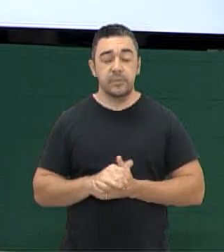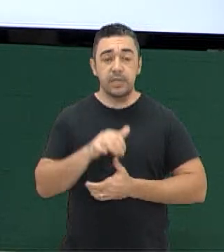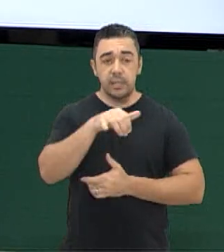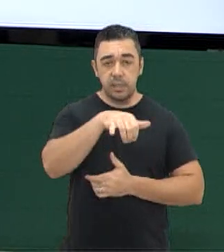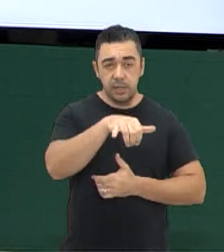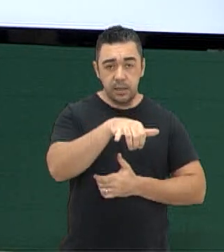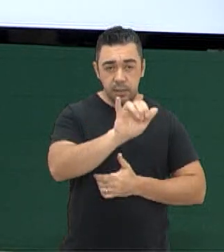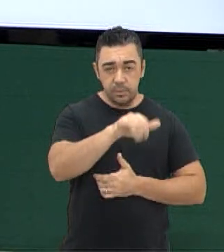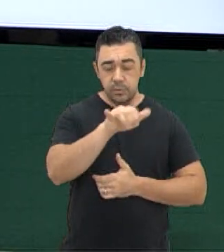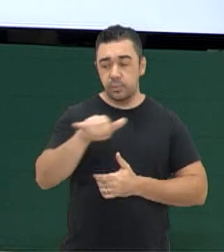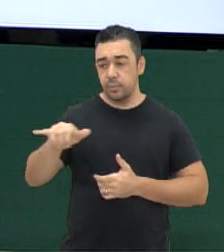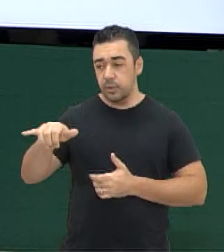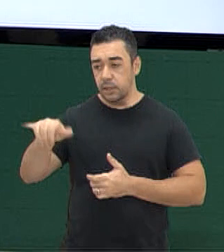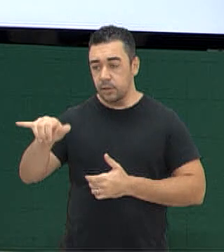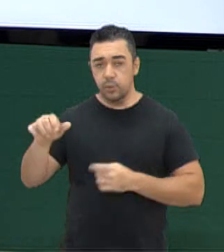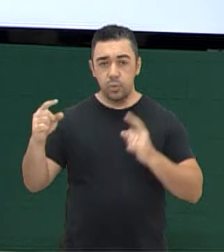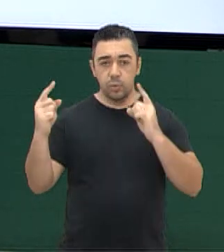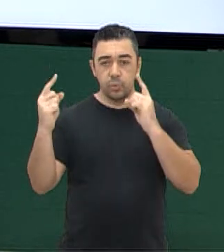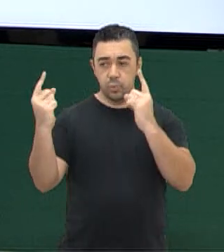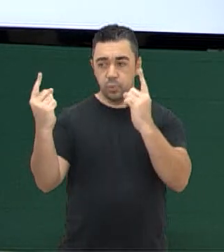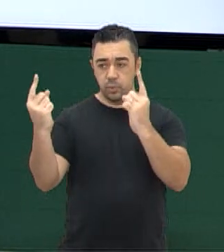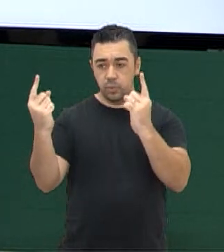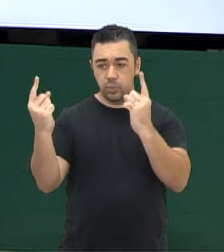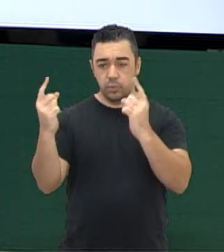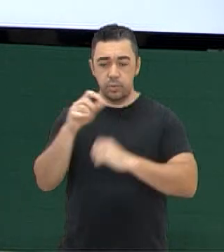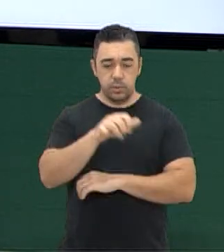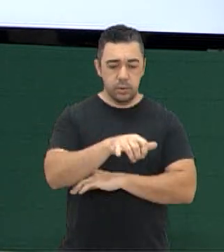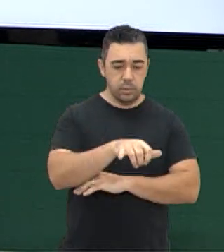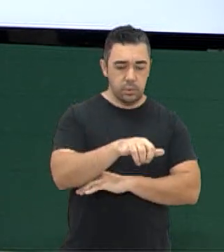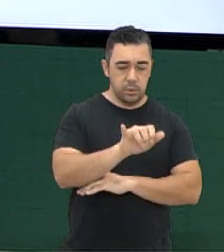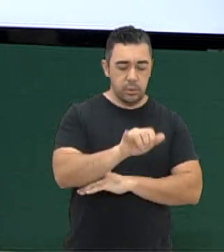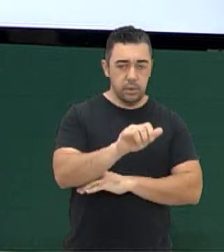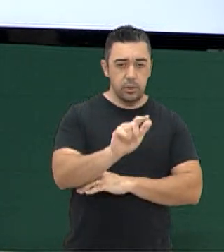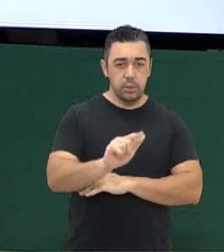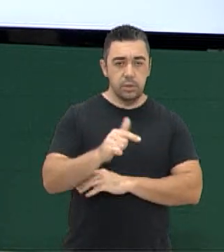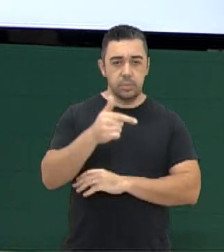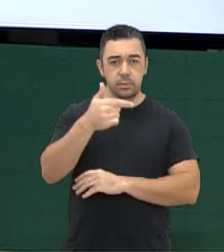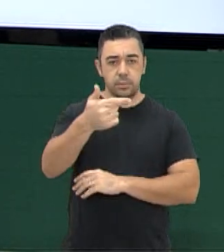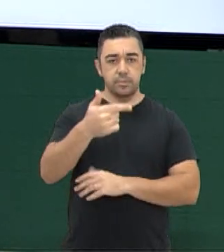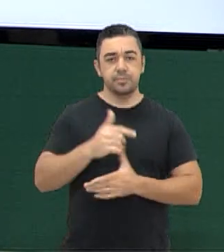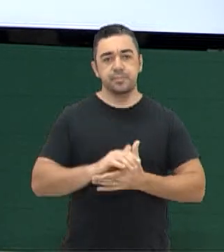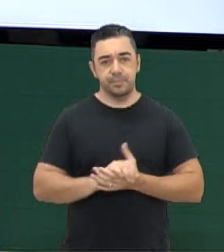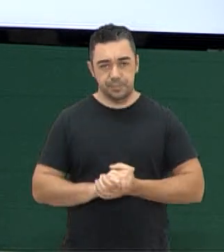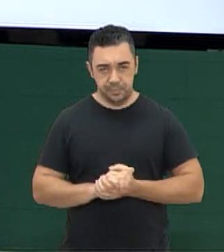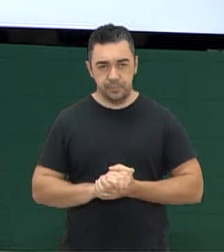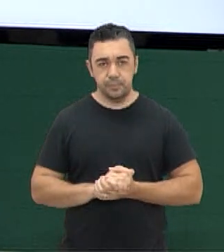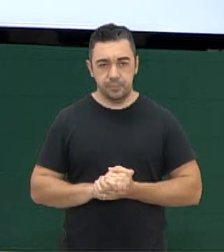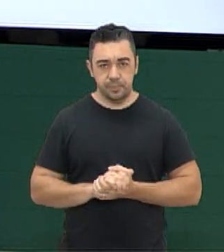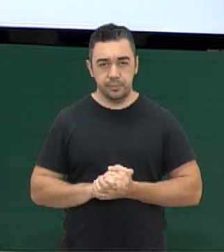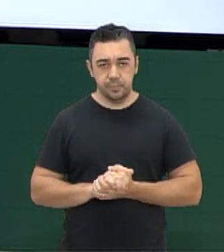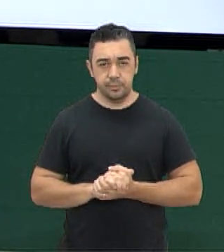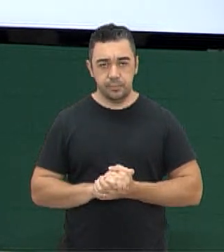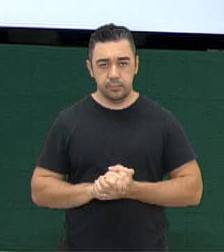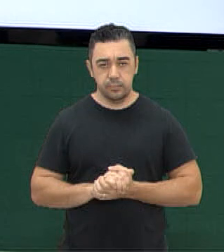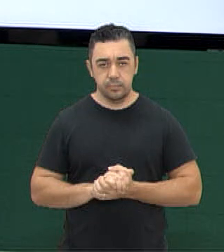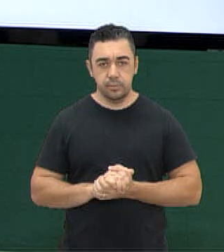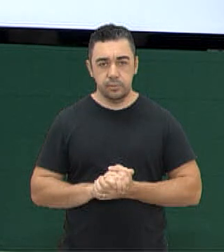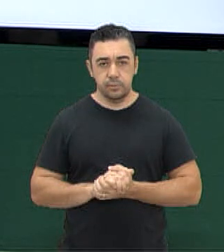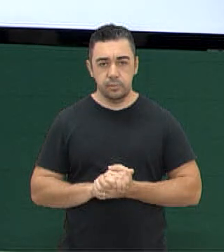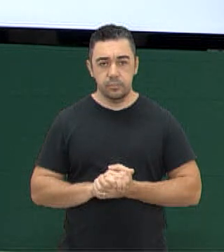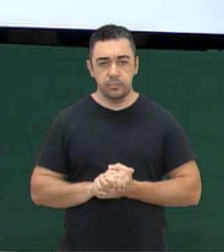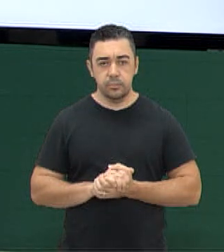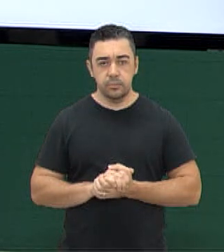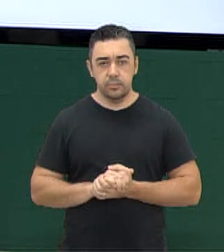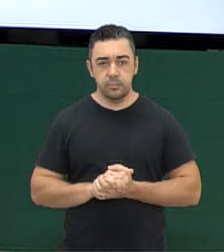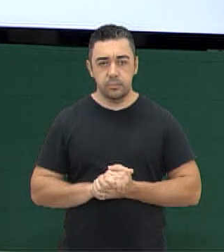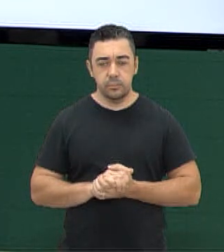10. Menos 10 o que? Olha, tem y e y dos dois lados. Repete o y e soma os caras que estão aqui em cima, que